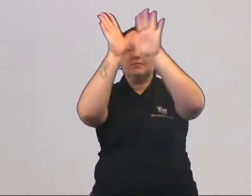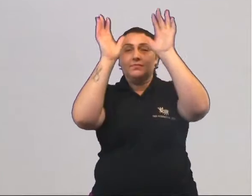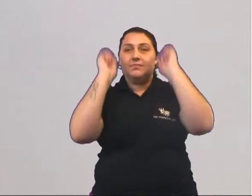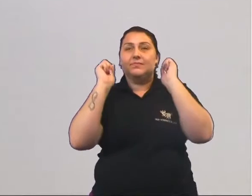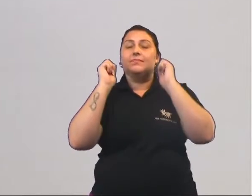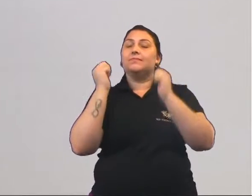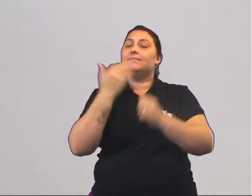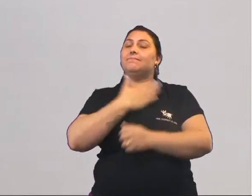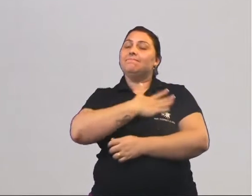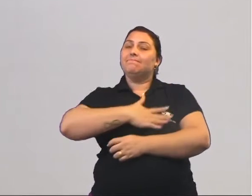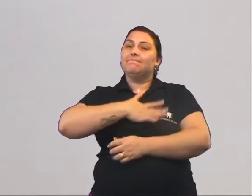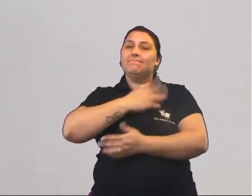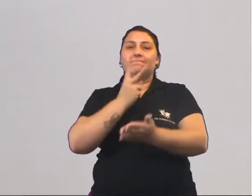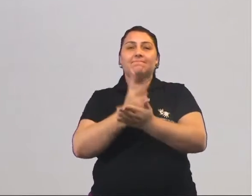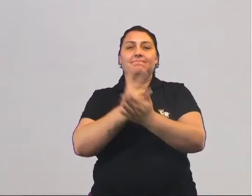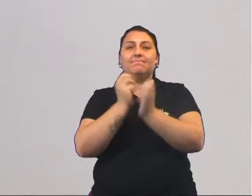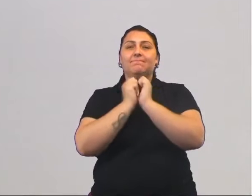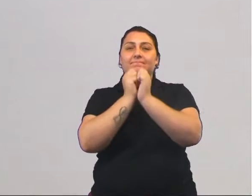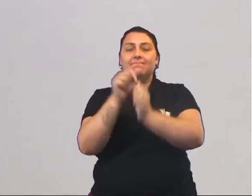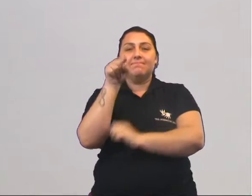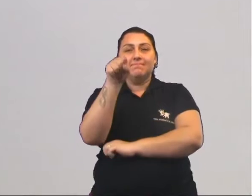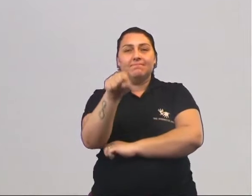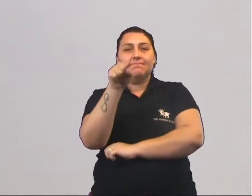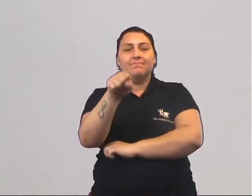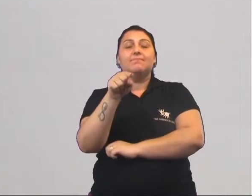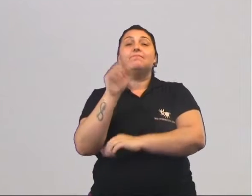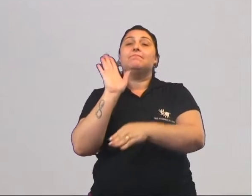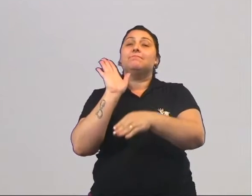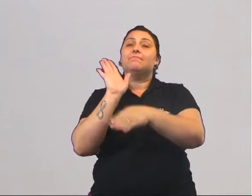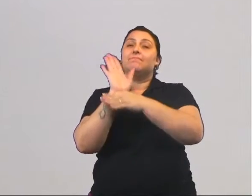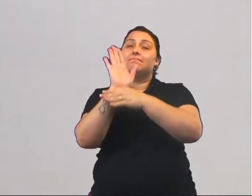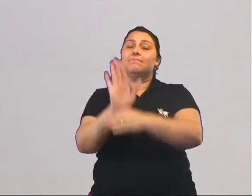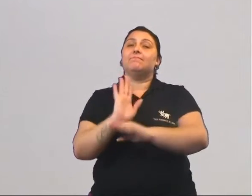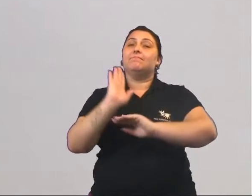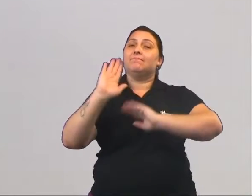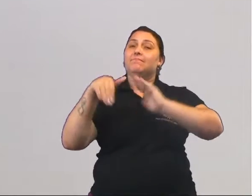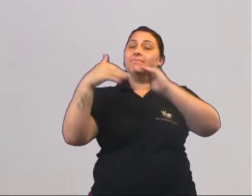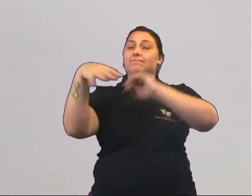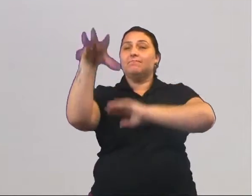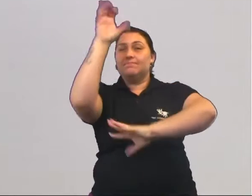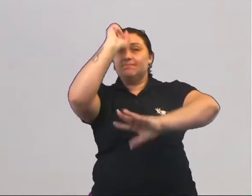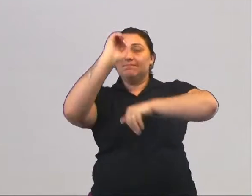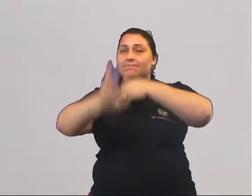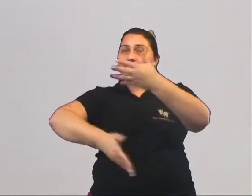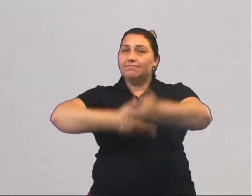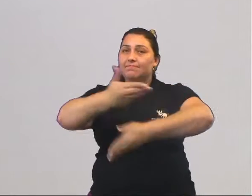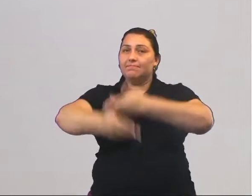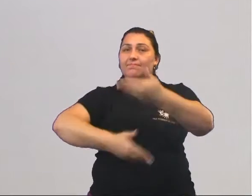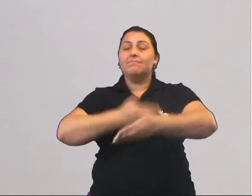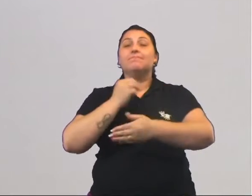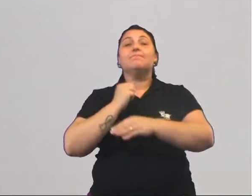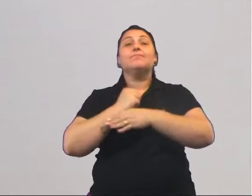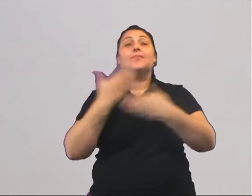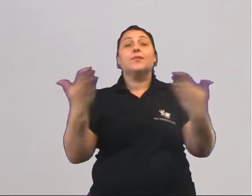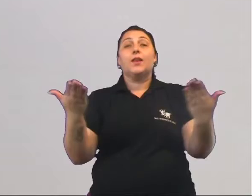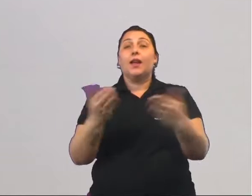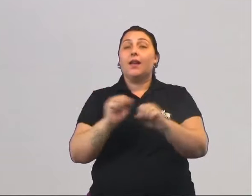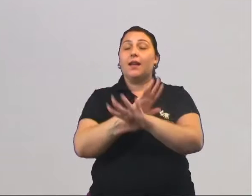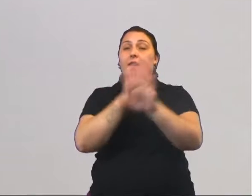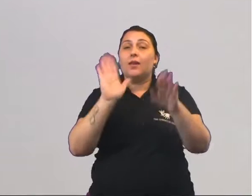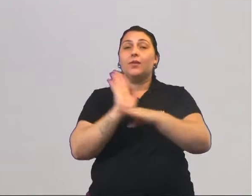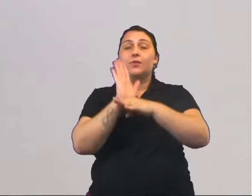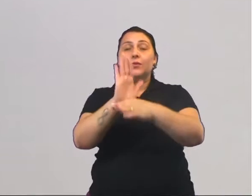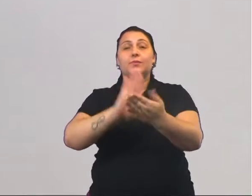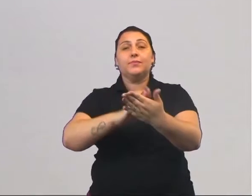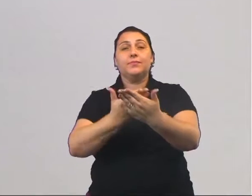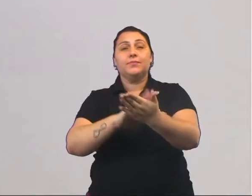Acre. É sempre um prazer estar aqui com você, contribuindo nesse processo de ensino-aprendizagem. E eu estou contando, é claro, com a